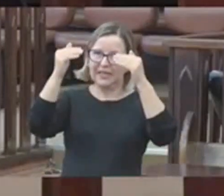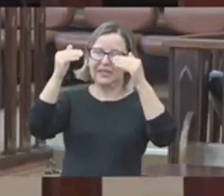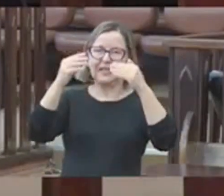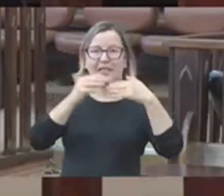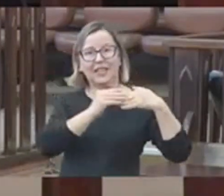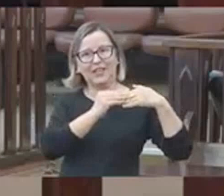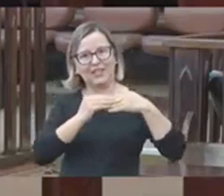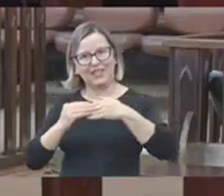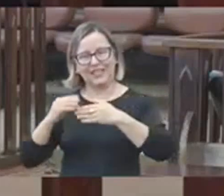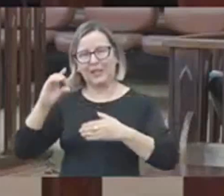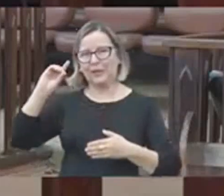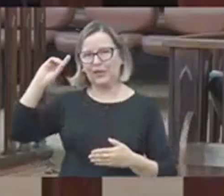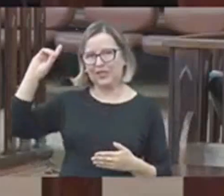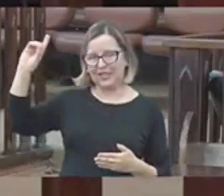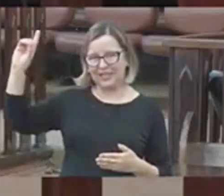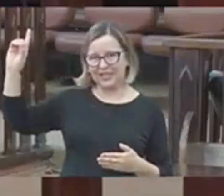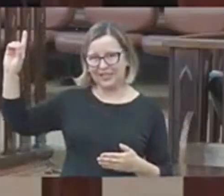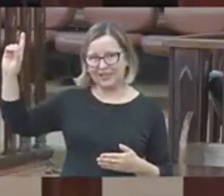Deus.